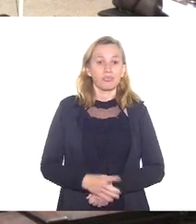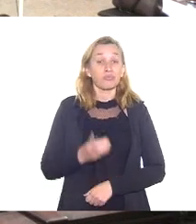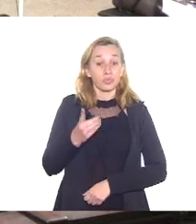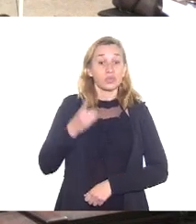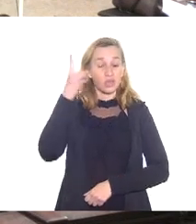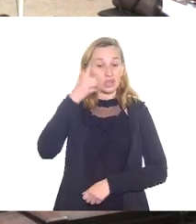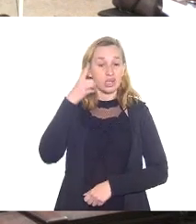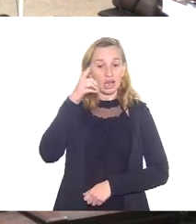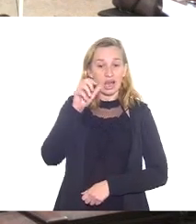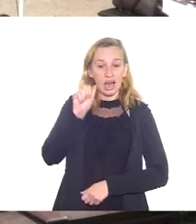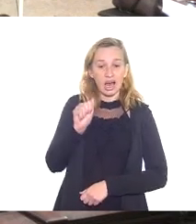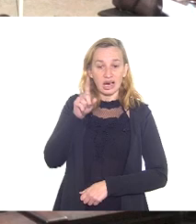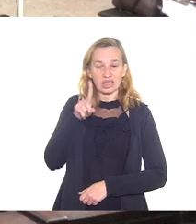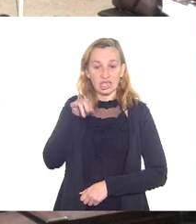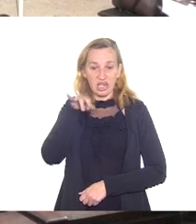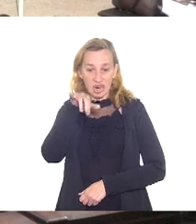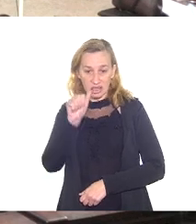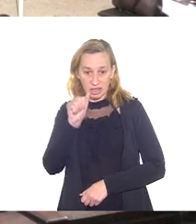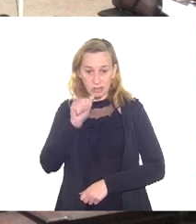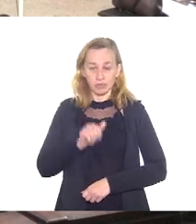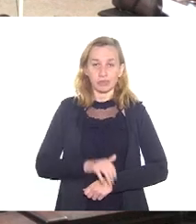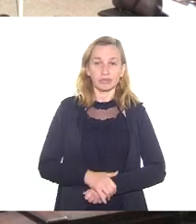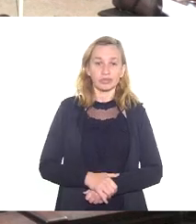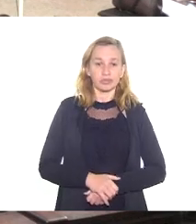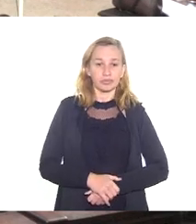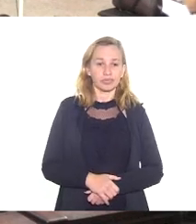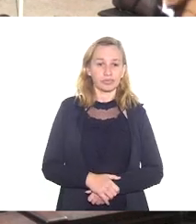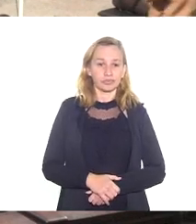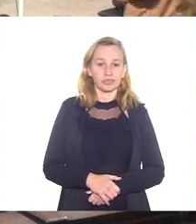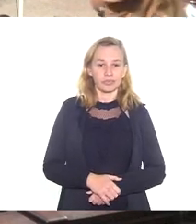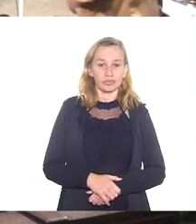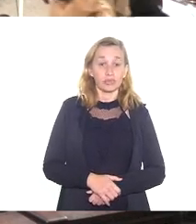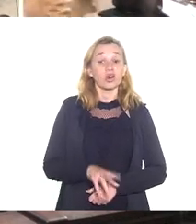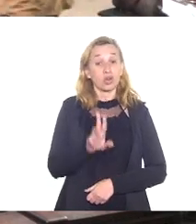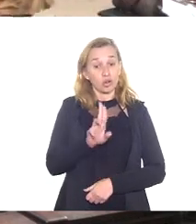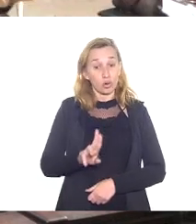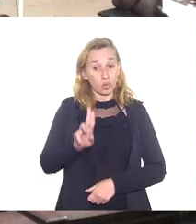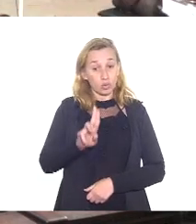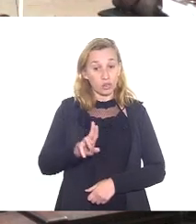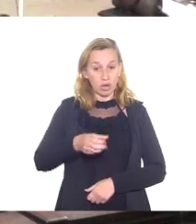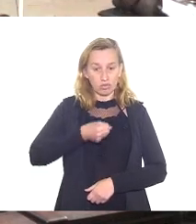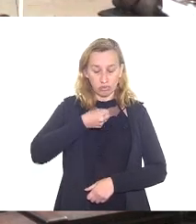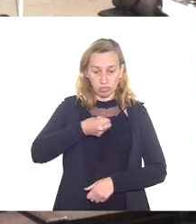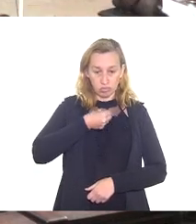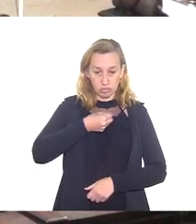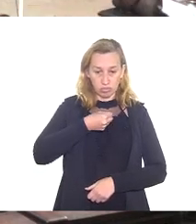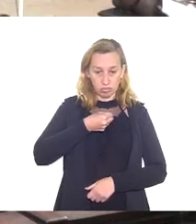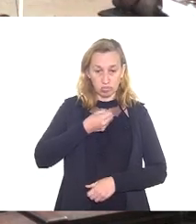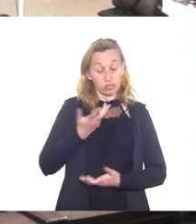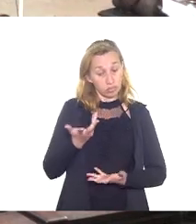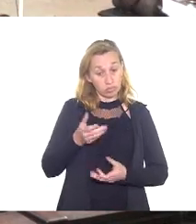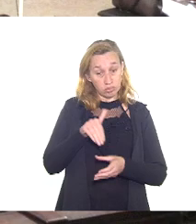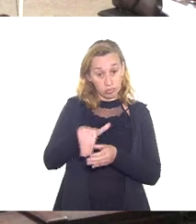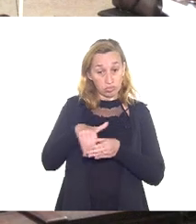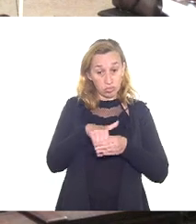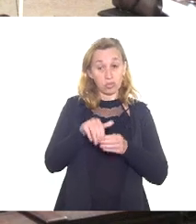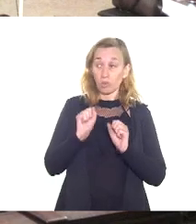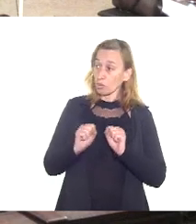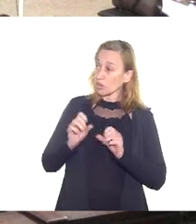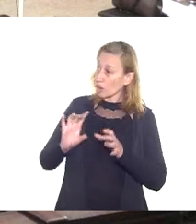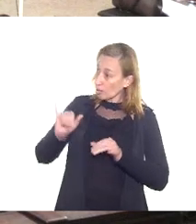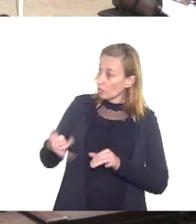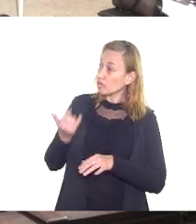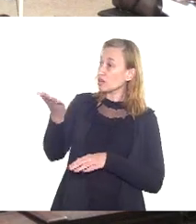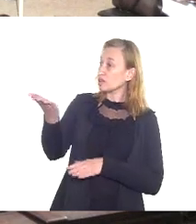Deputada Adriana Baltazar. Quem quiser usar o sistema de votação, aproveita que